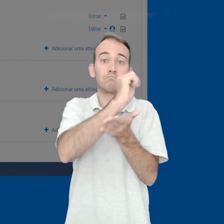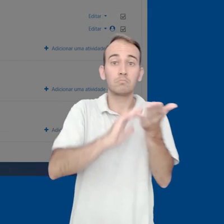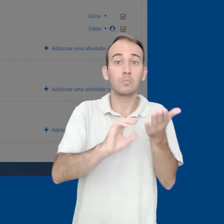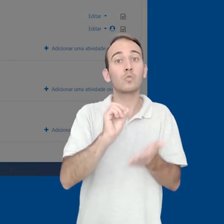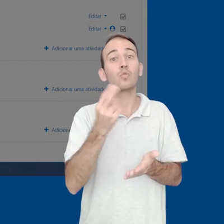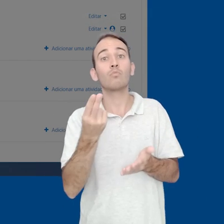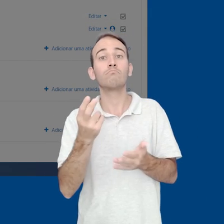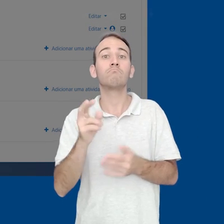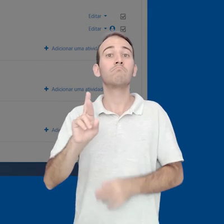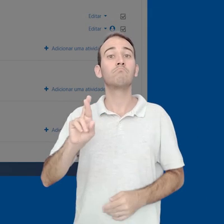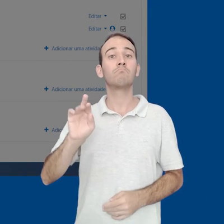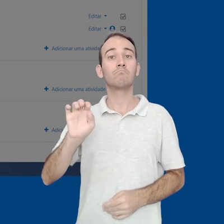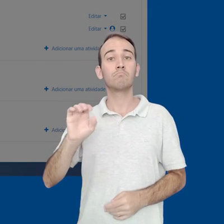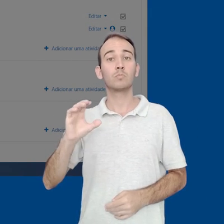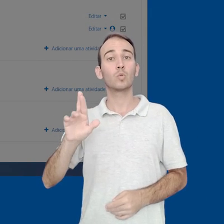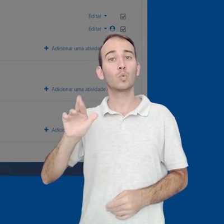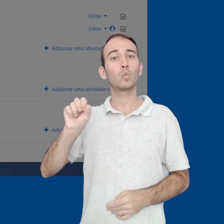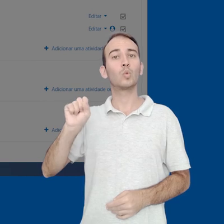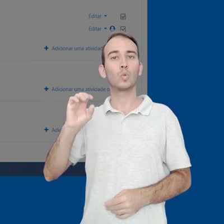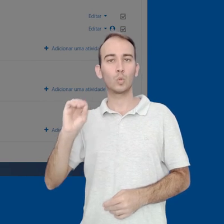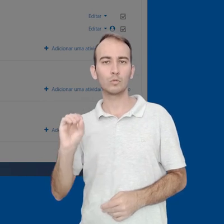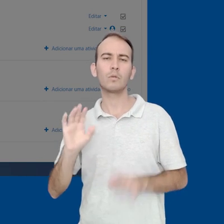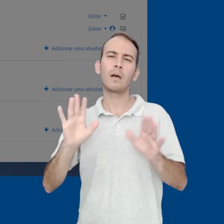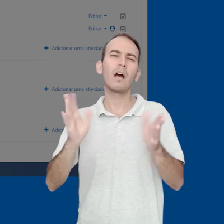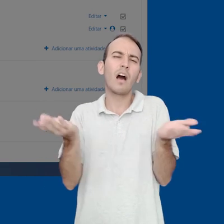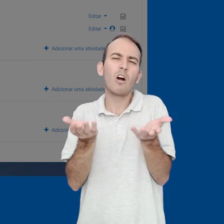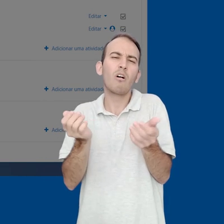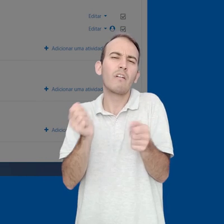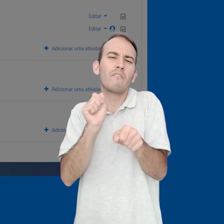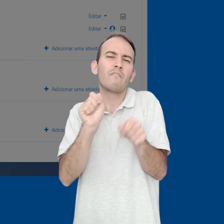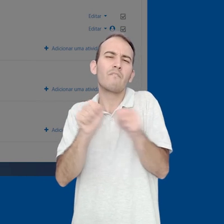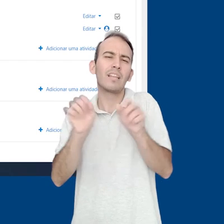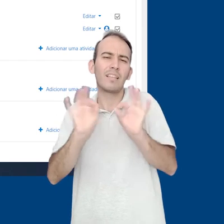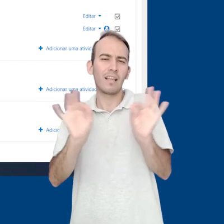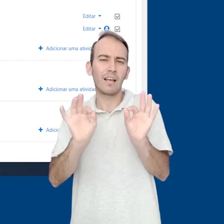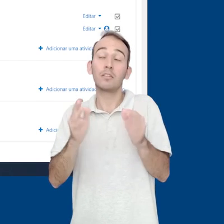no caso, não quero cancelar, não quero criar por enquanto, então eu vou cancelar.